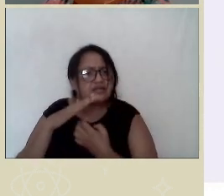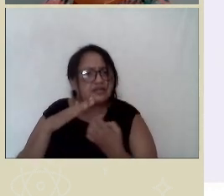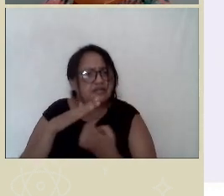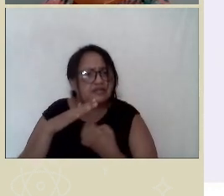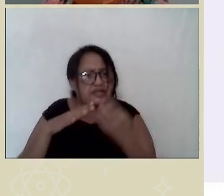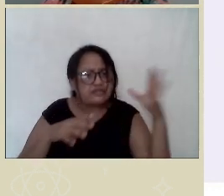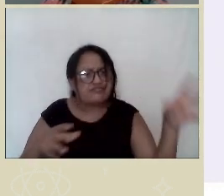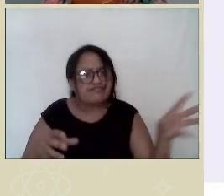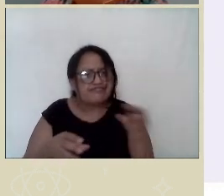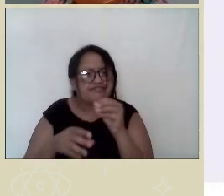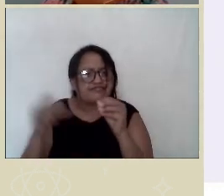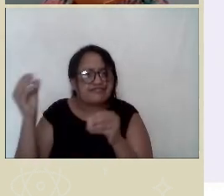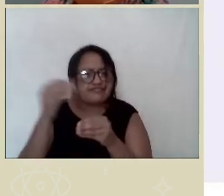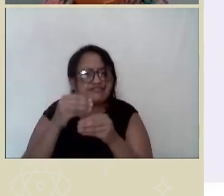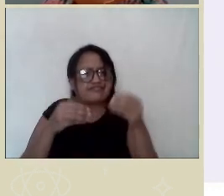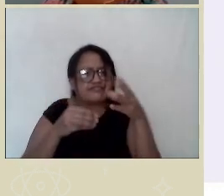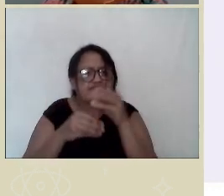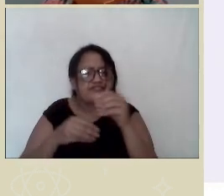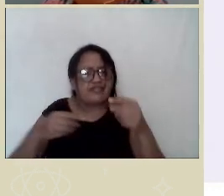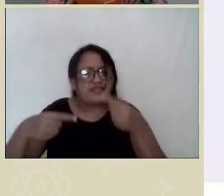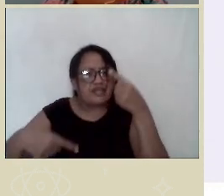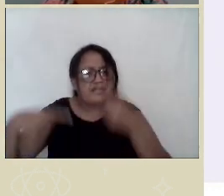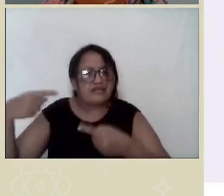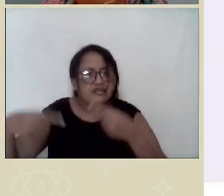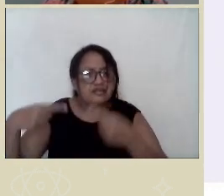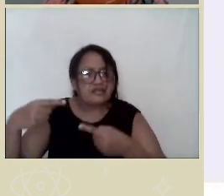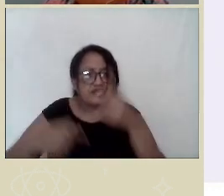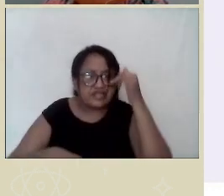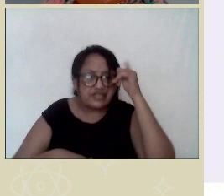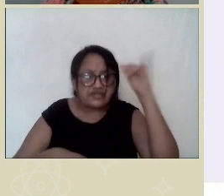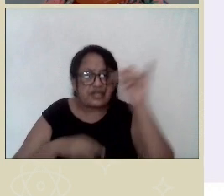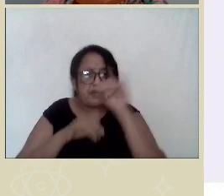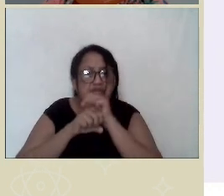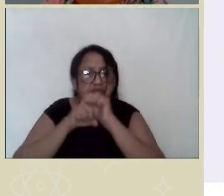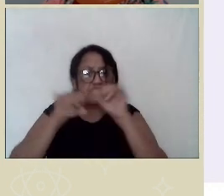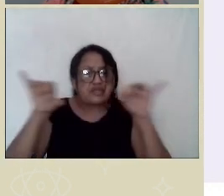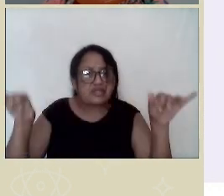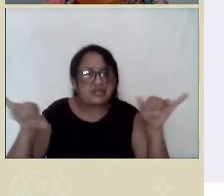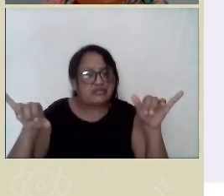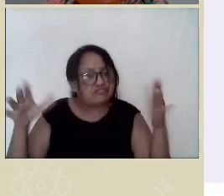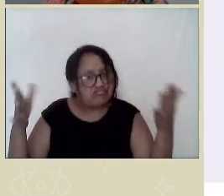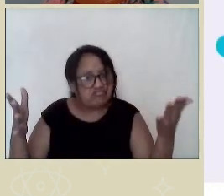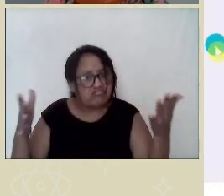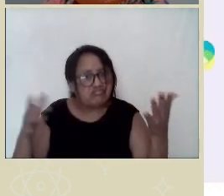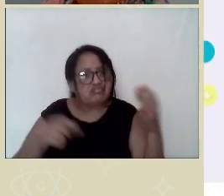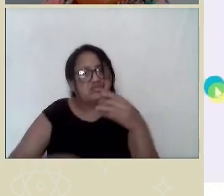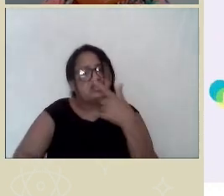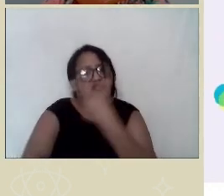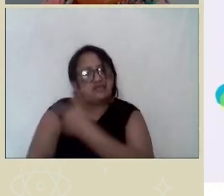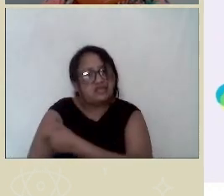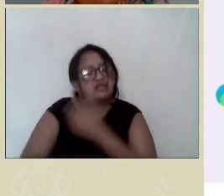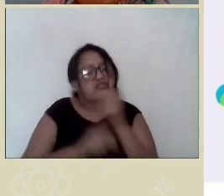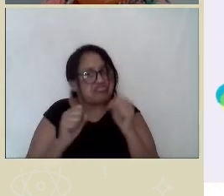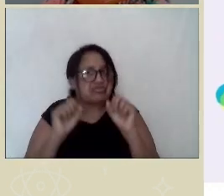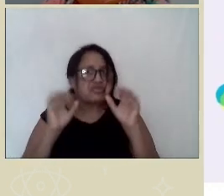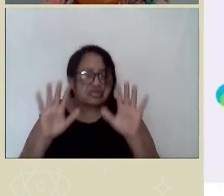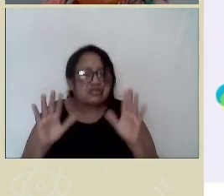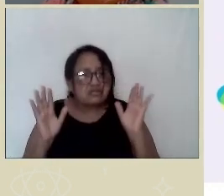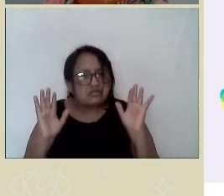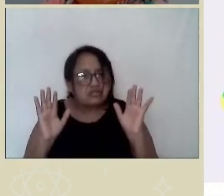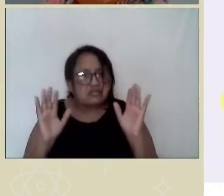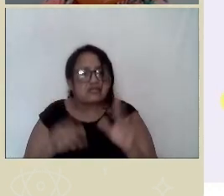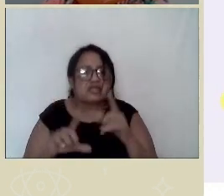políticas para evitar a propagação de desinformação sobre vacinas pode ser essa né a letra C